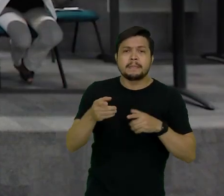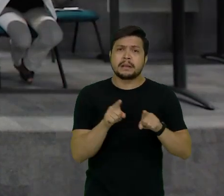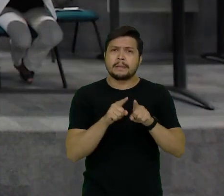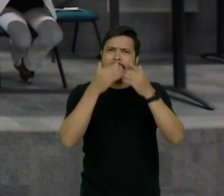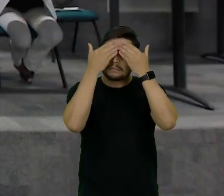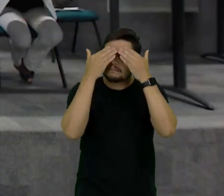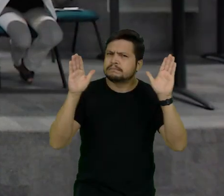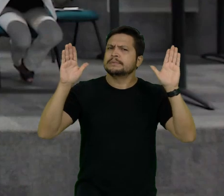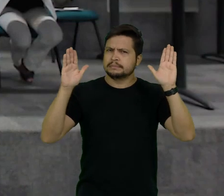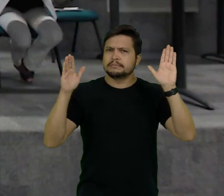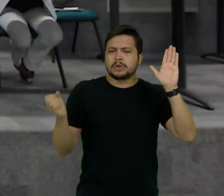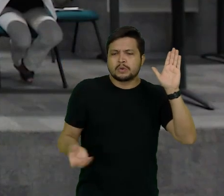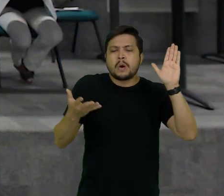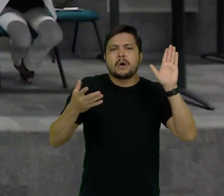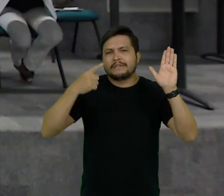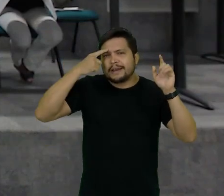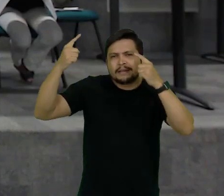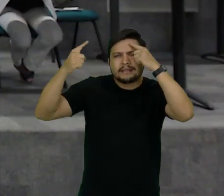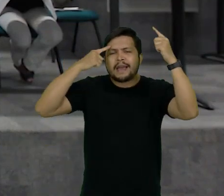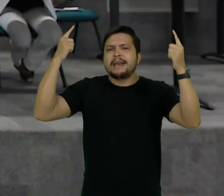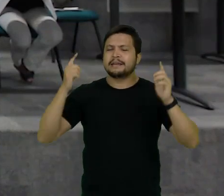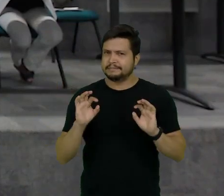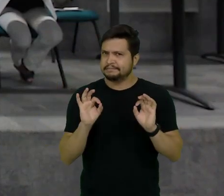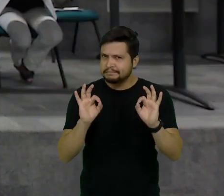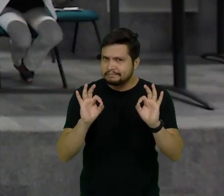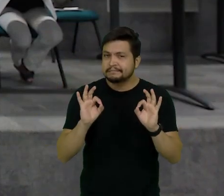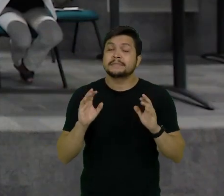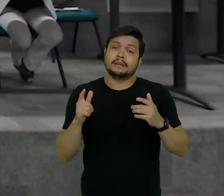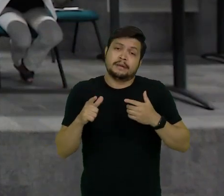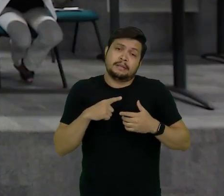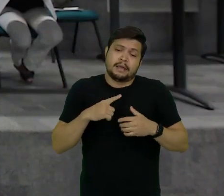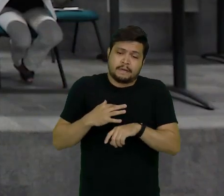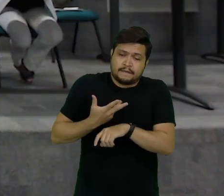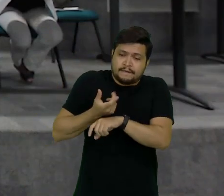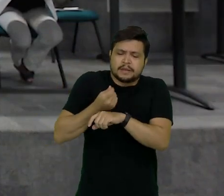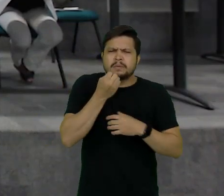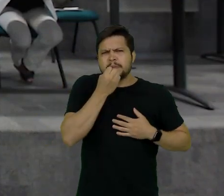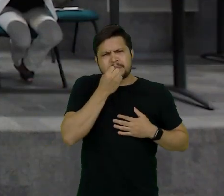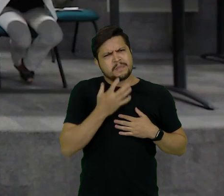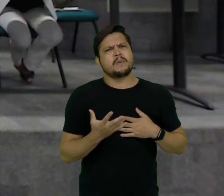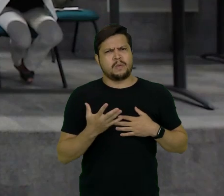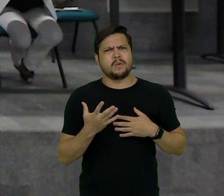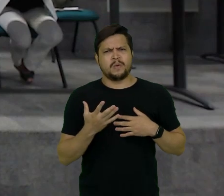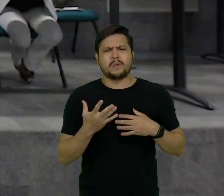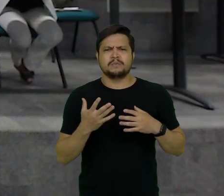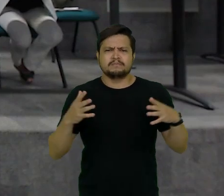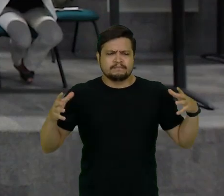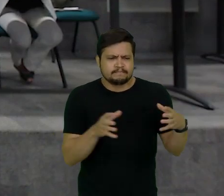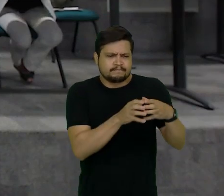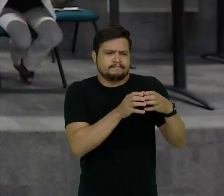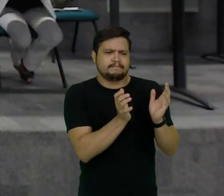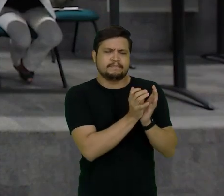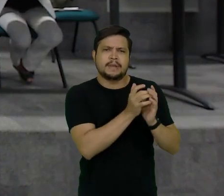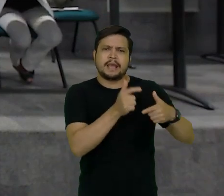mente para novas ideias e que a gente tenha um evento muito bom mesmo, como toda a equipe da